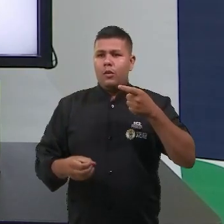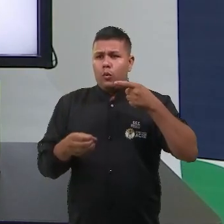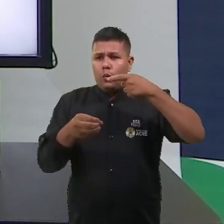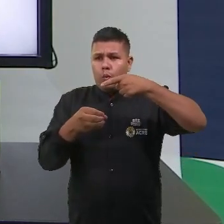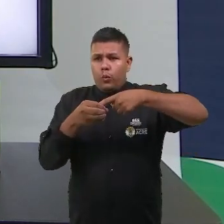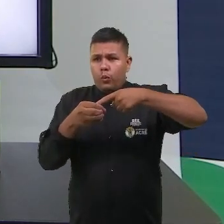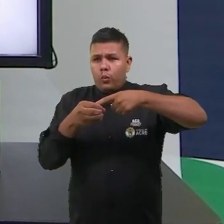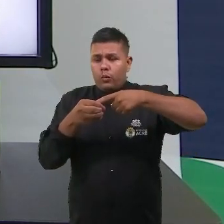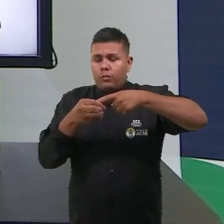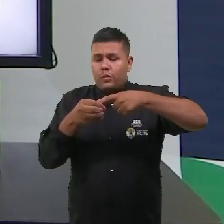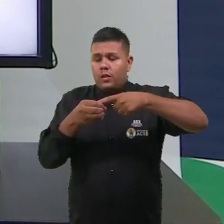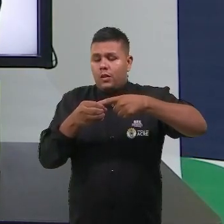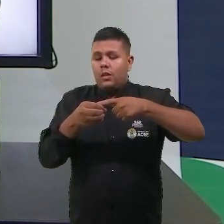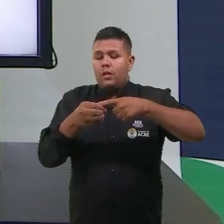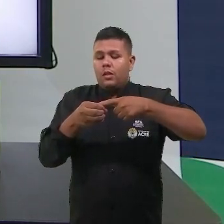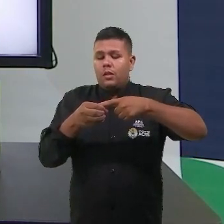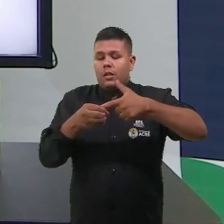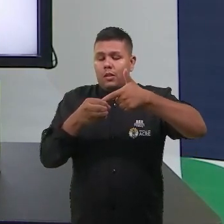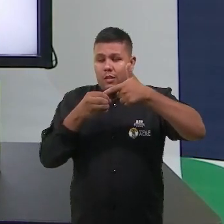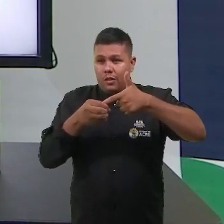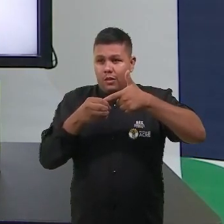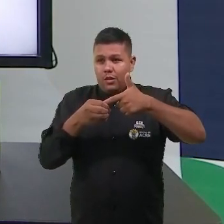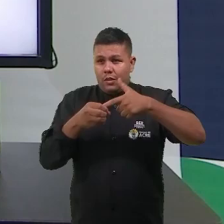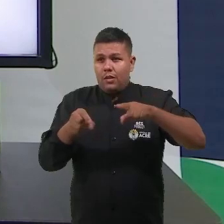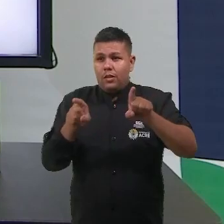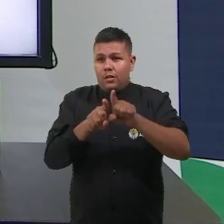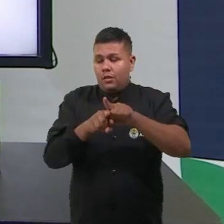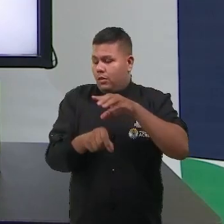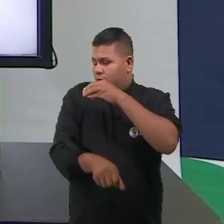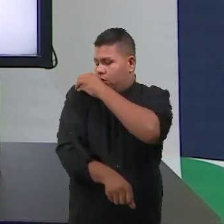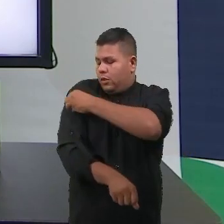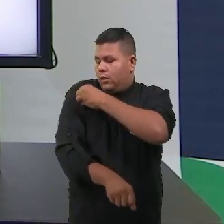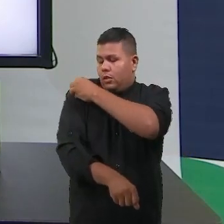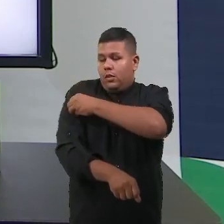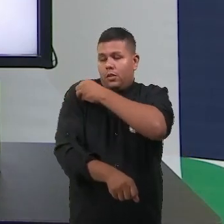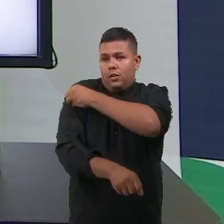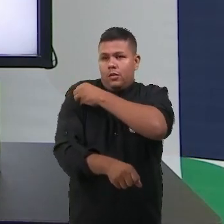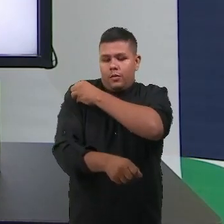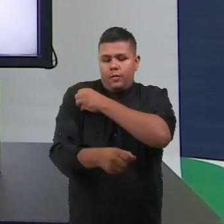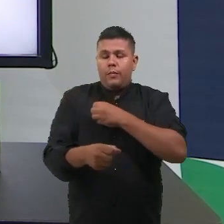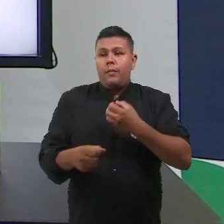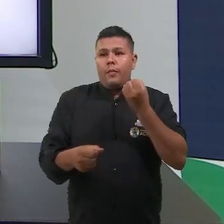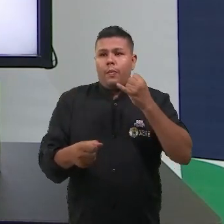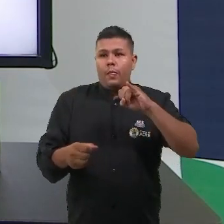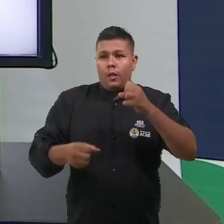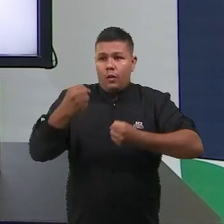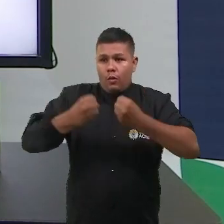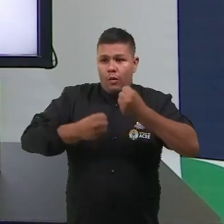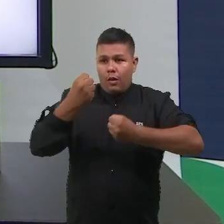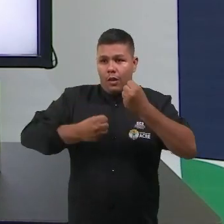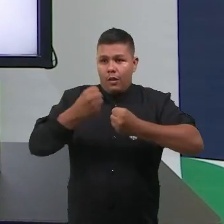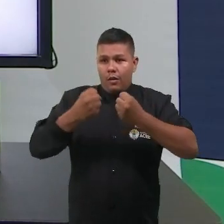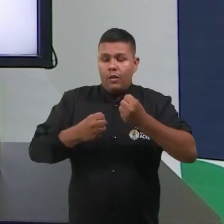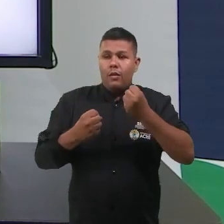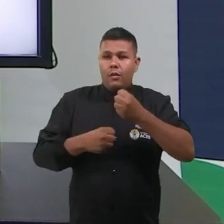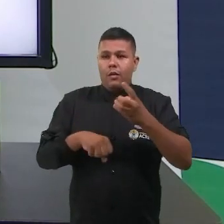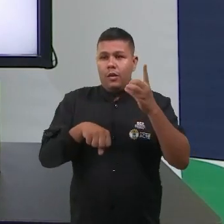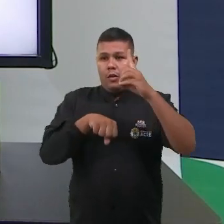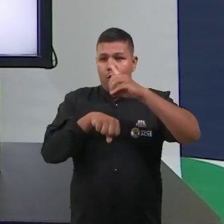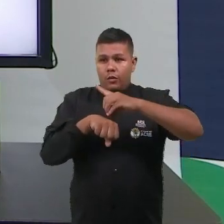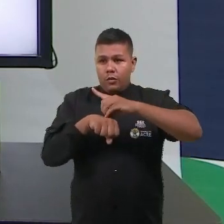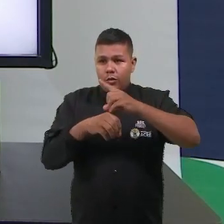por etanol. Se esse carro é a diesel, ele vai ser abastecido somente por diesel. Então, o etanol, por ser